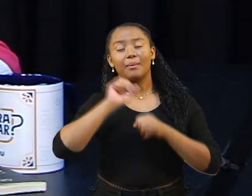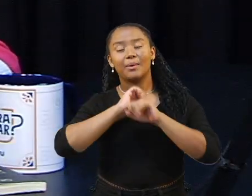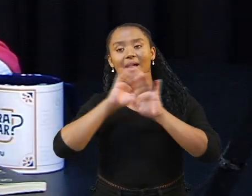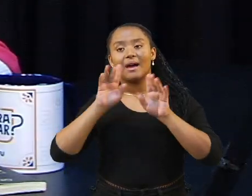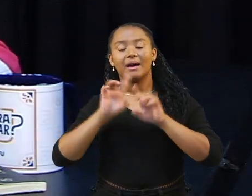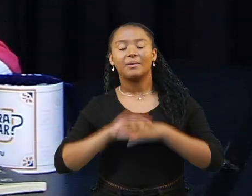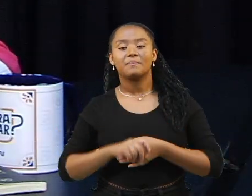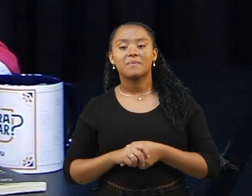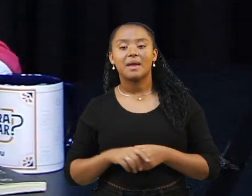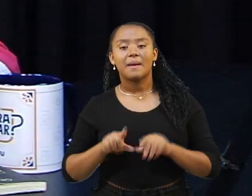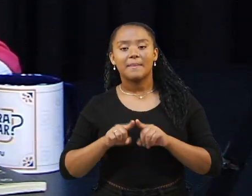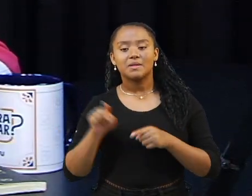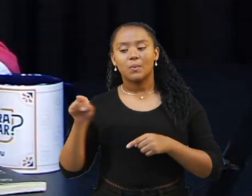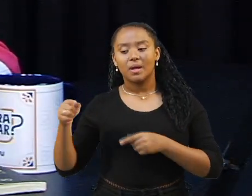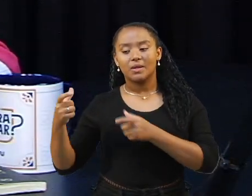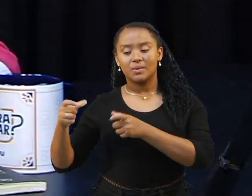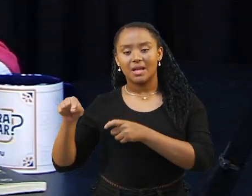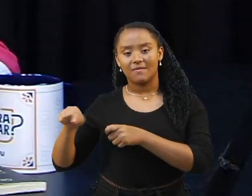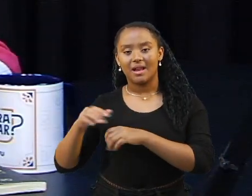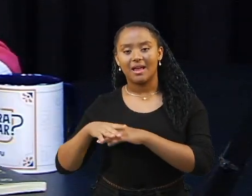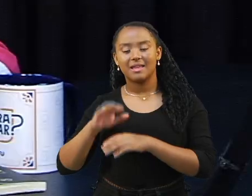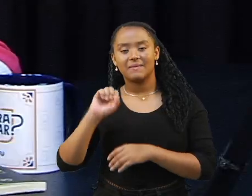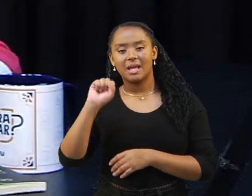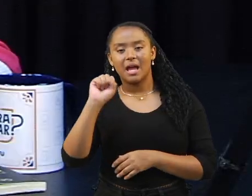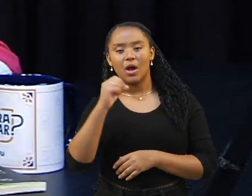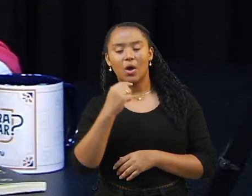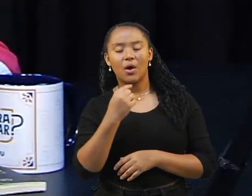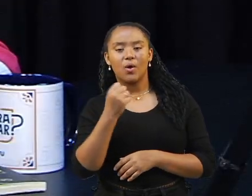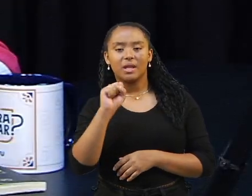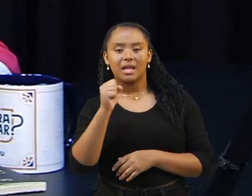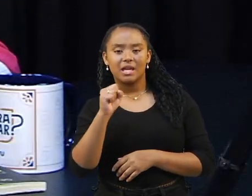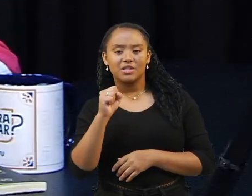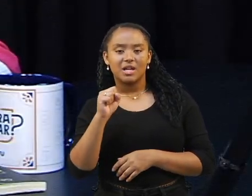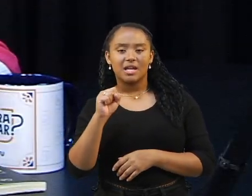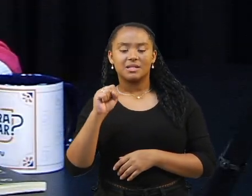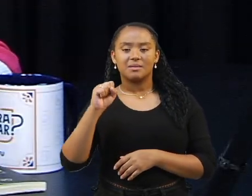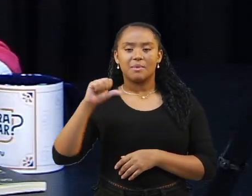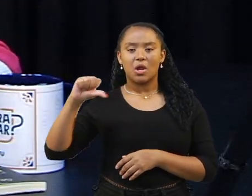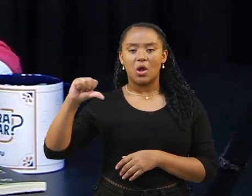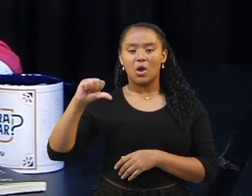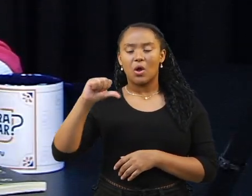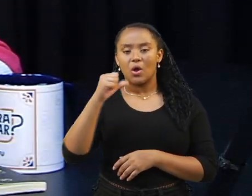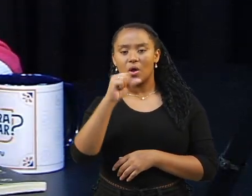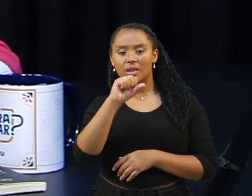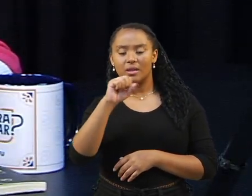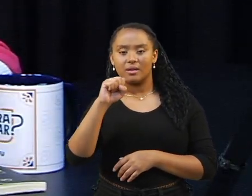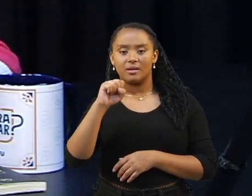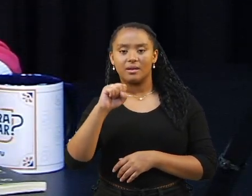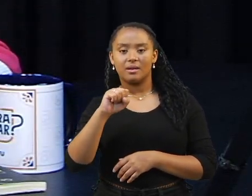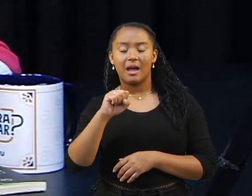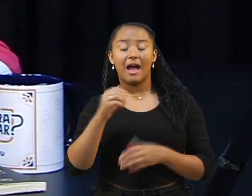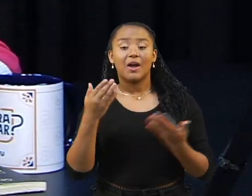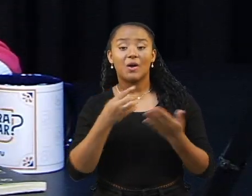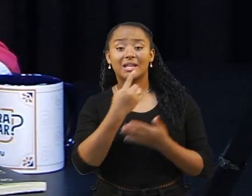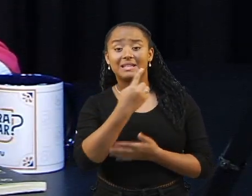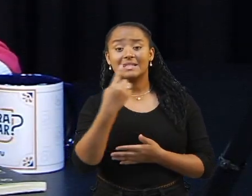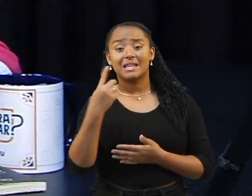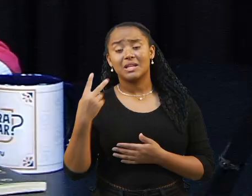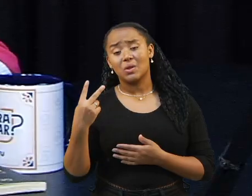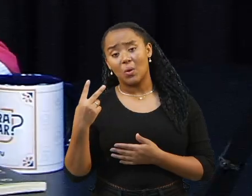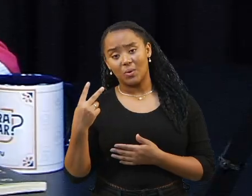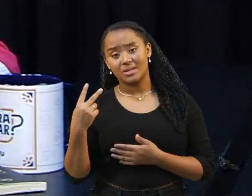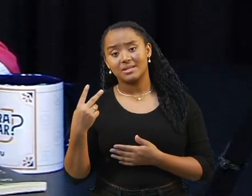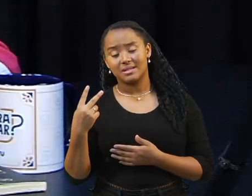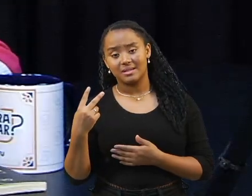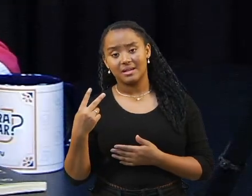Não me recordo, assim, mas quando eu estava lá, estava na 89ª, por aí. Agora... 102.